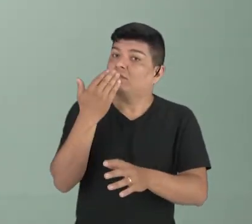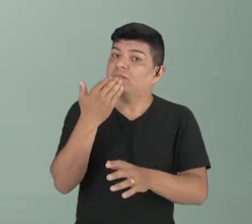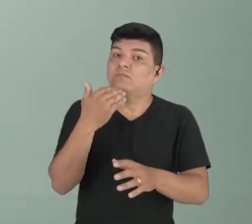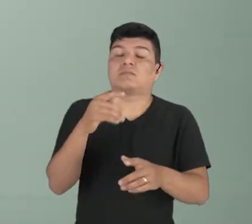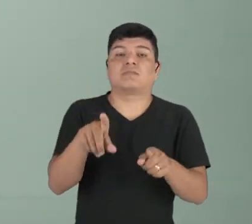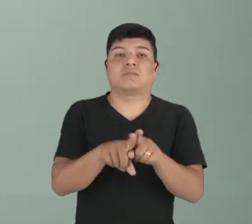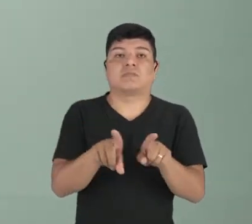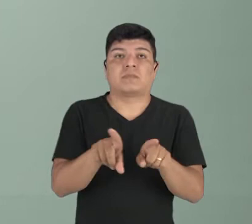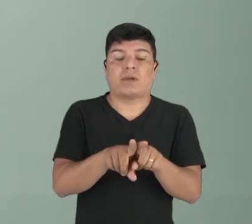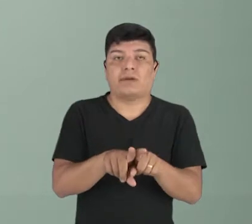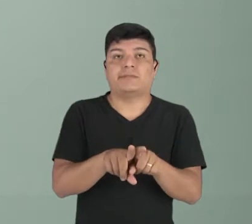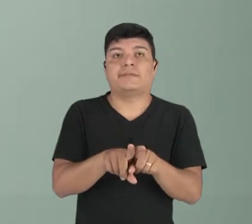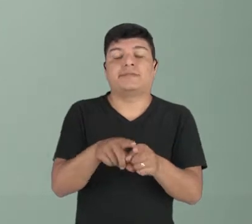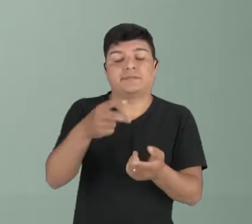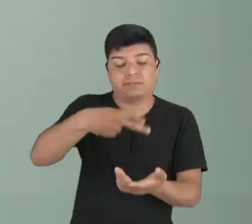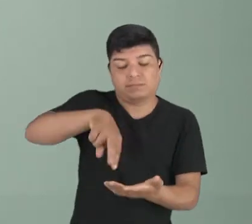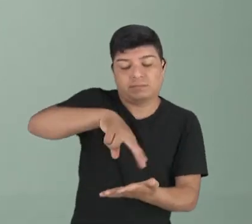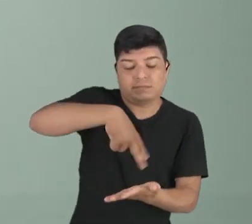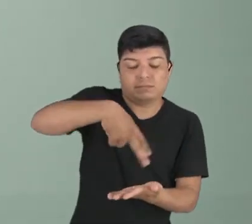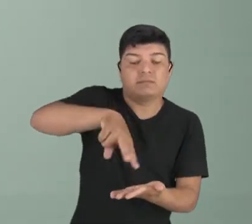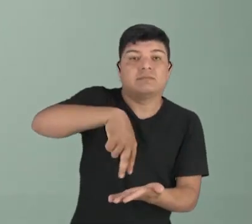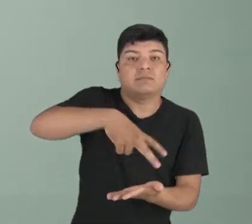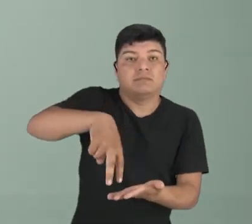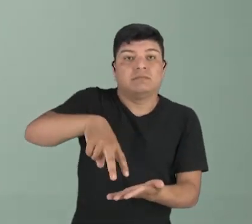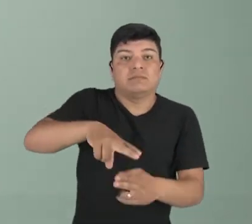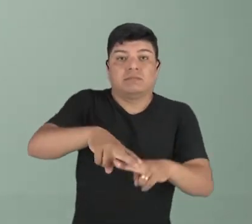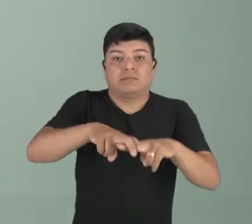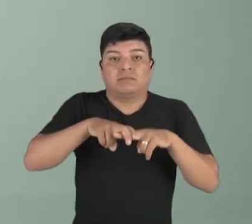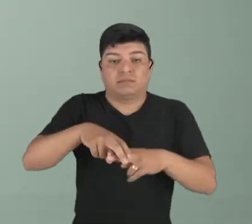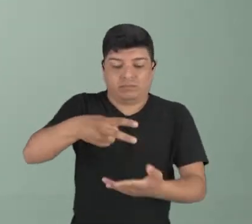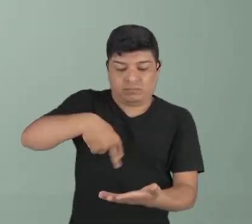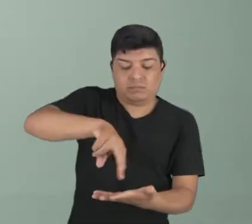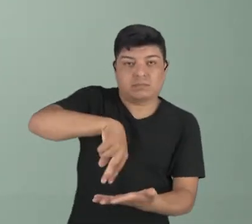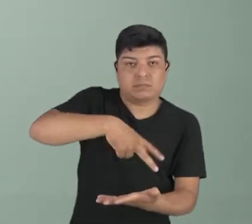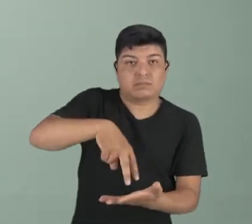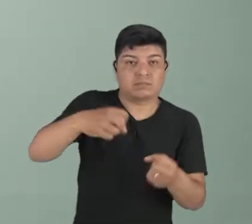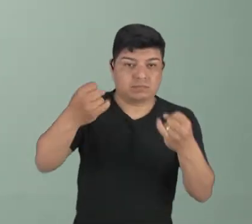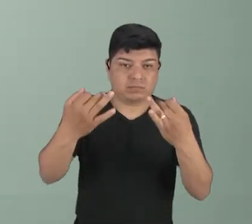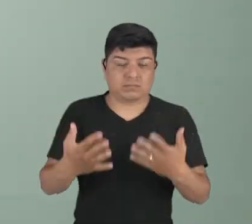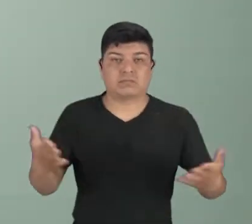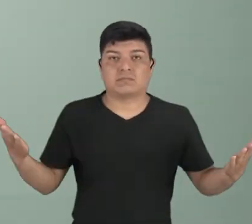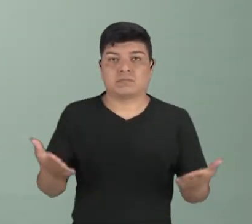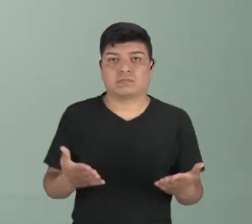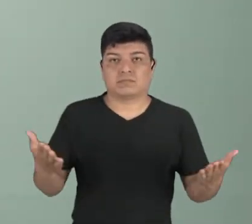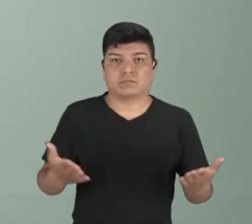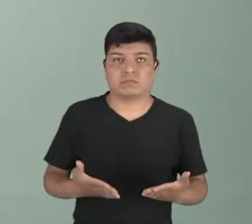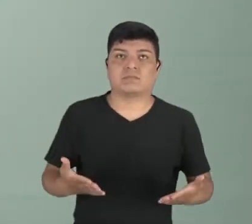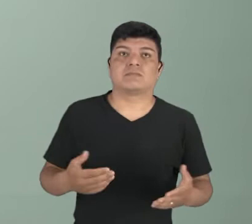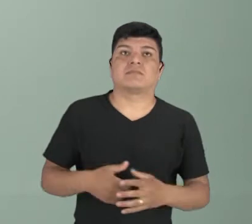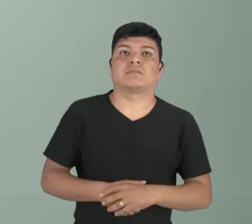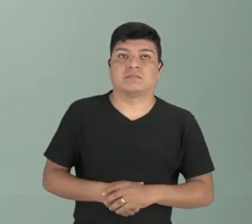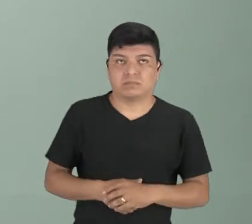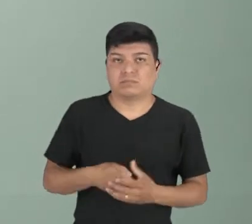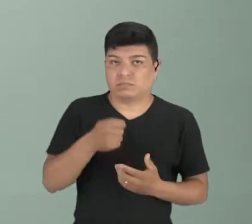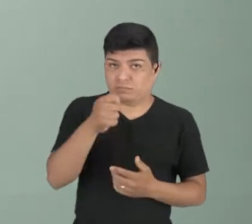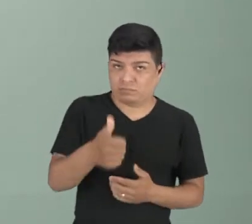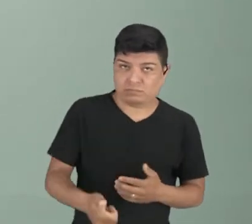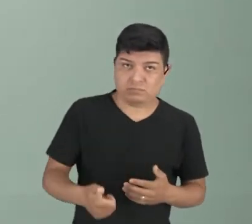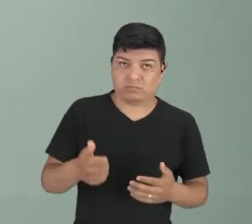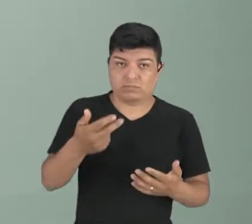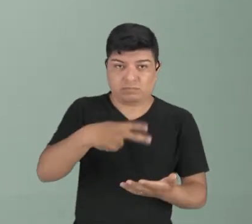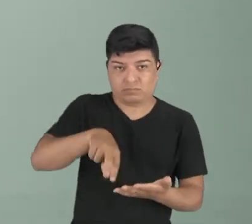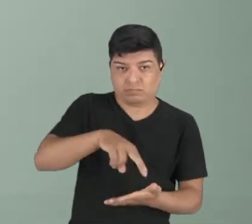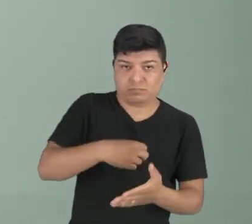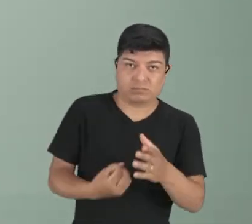e também com a dança. E é justamente sobre essas danças que iremos falar na aula de hoje. Vamos falar um pouquinho sobre essas danças